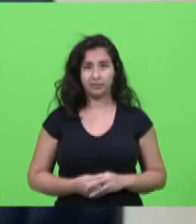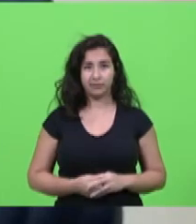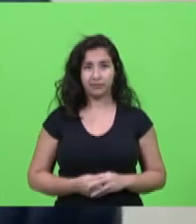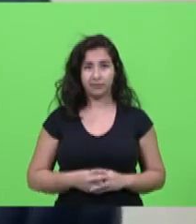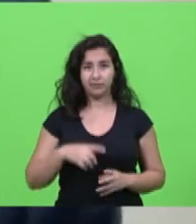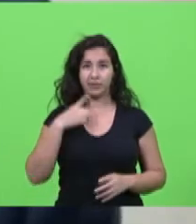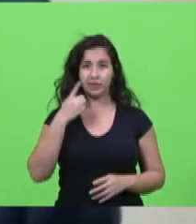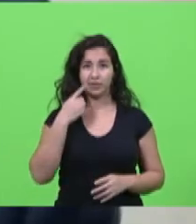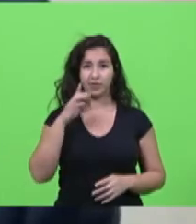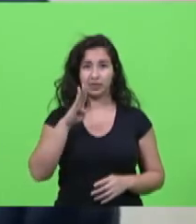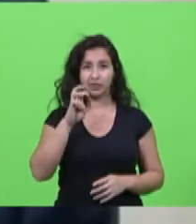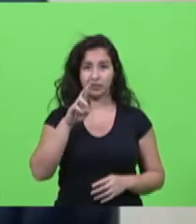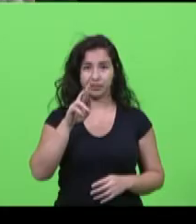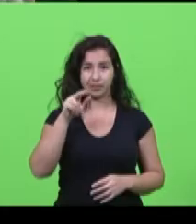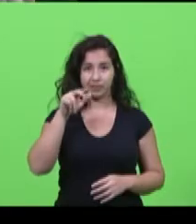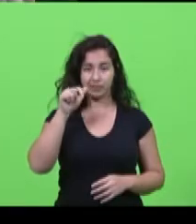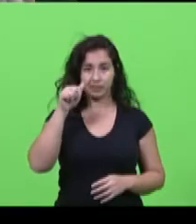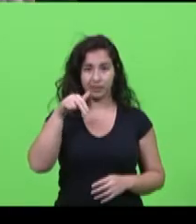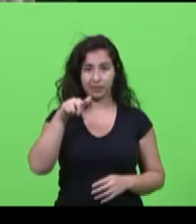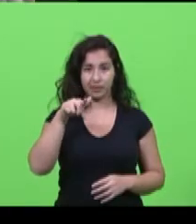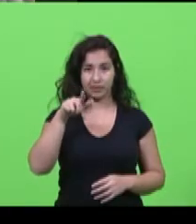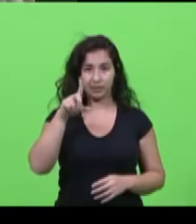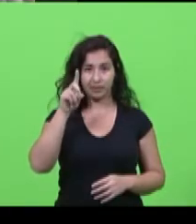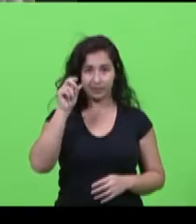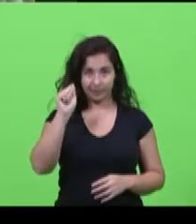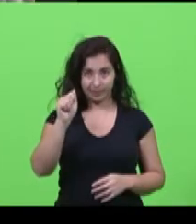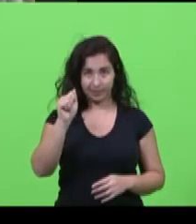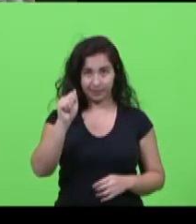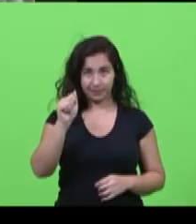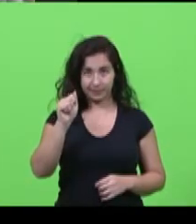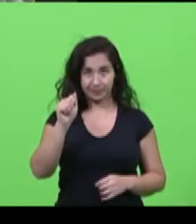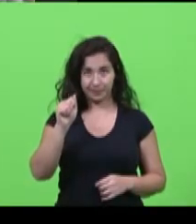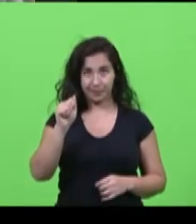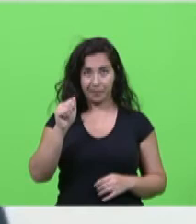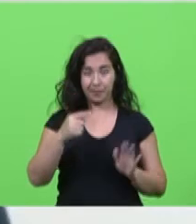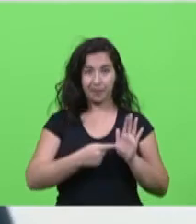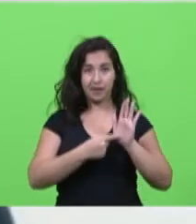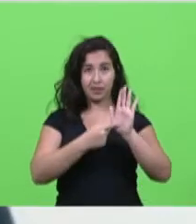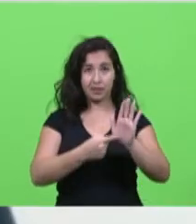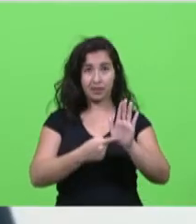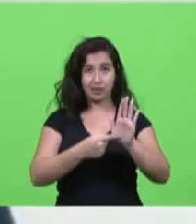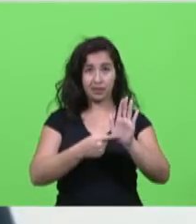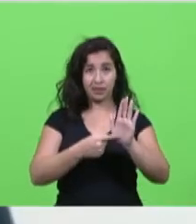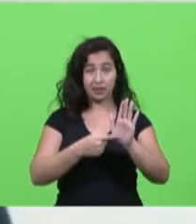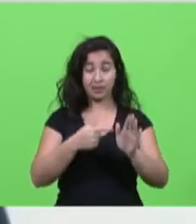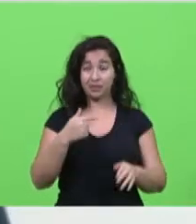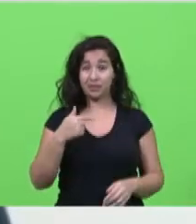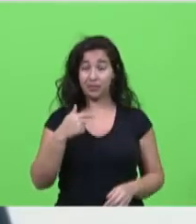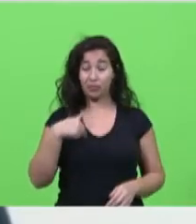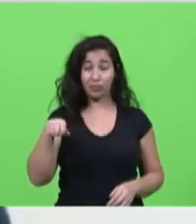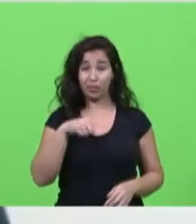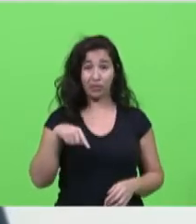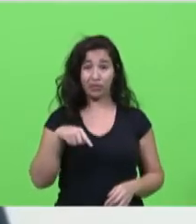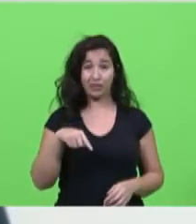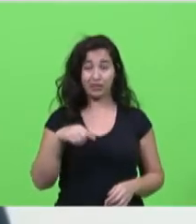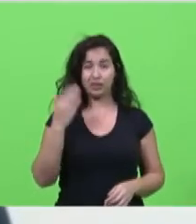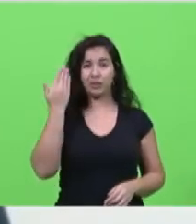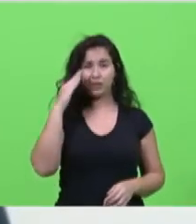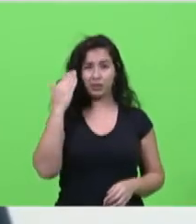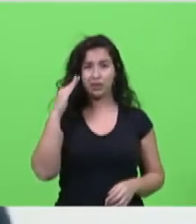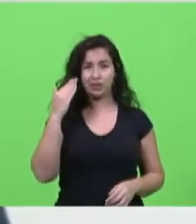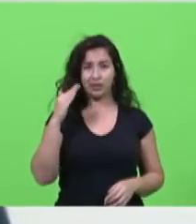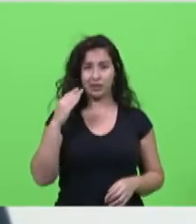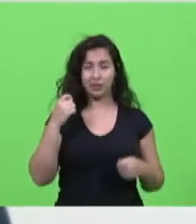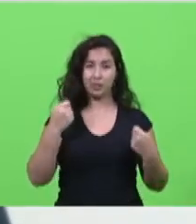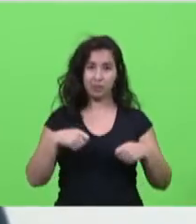Berlanda. Senhor presidente, senhores deputados, essa indicação foi nossa. Eu entendo que devemos voltar